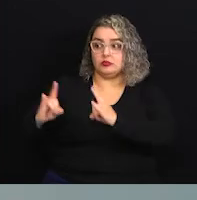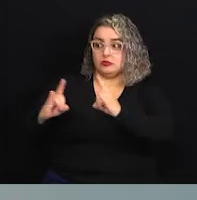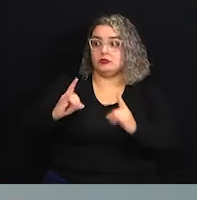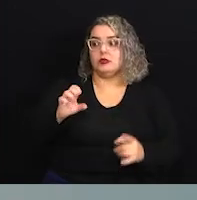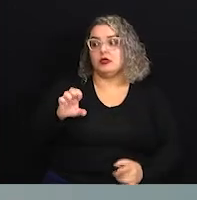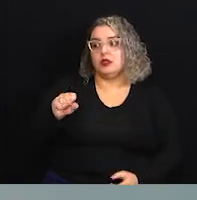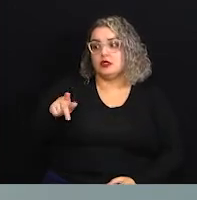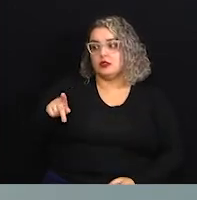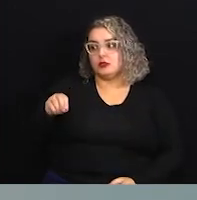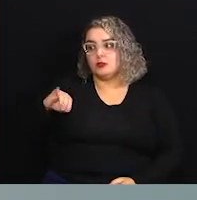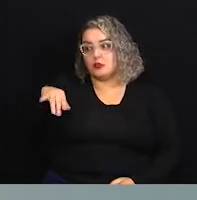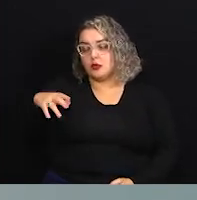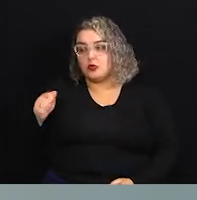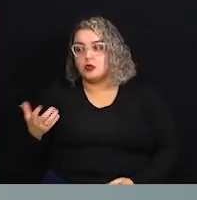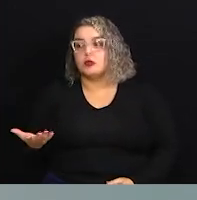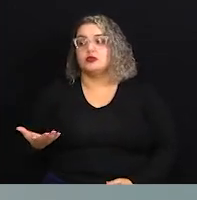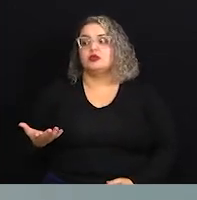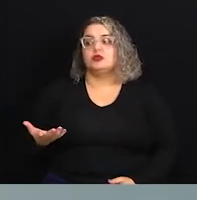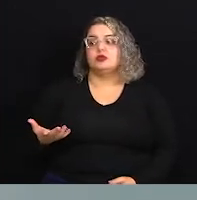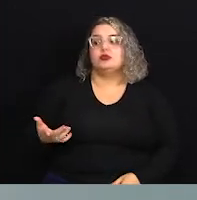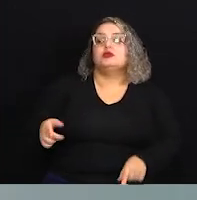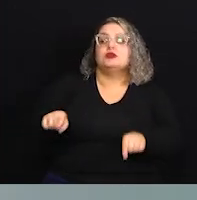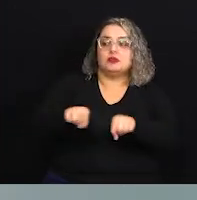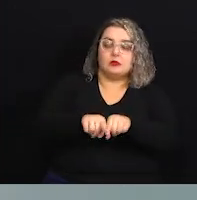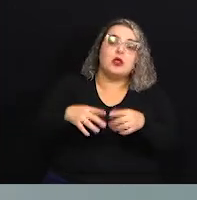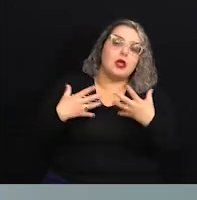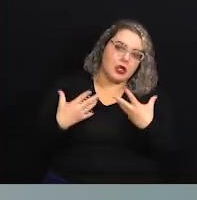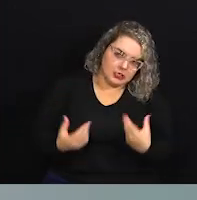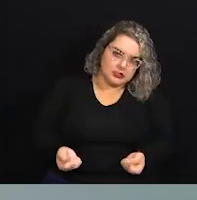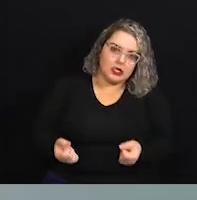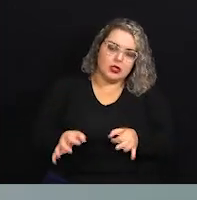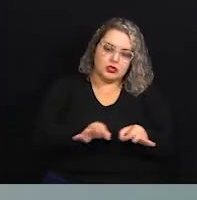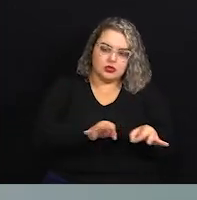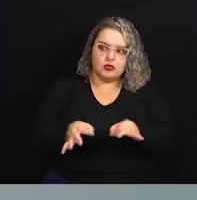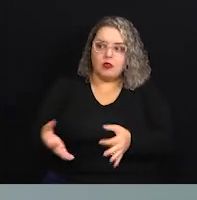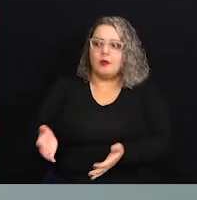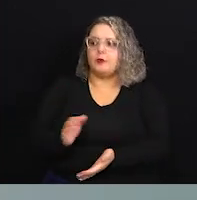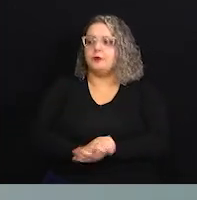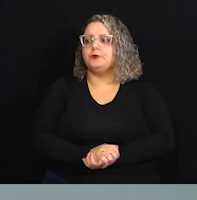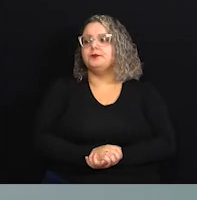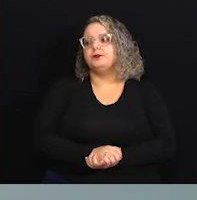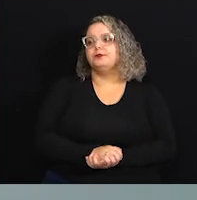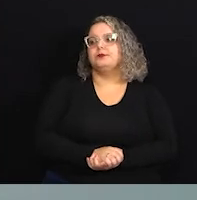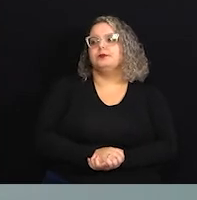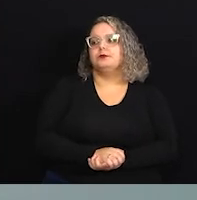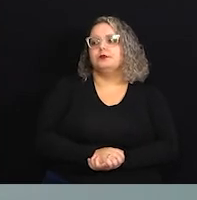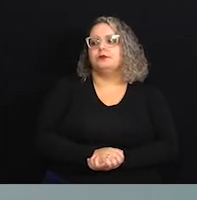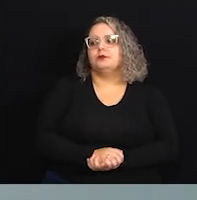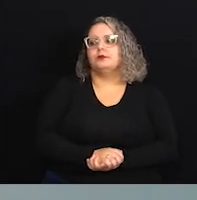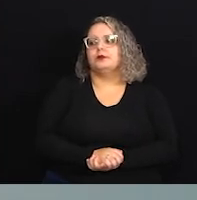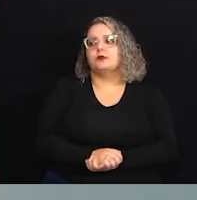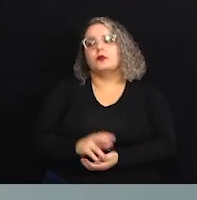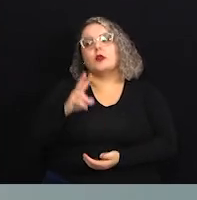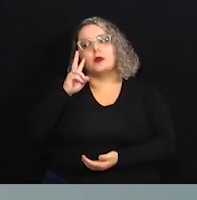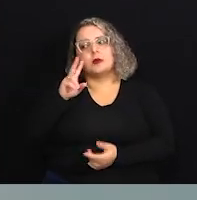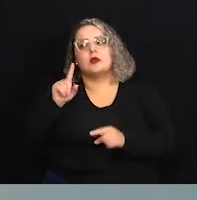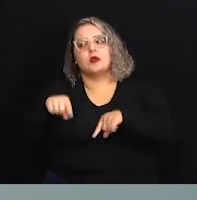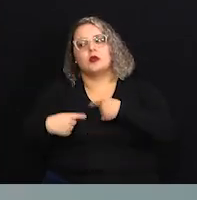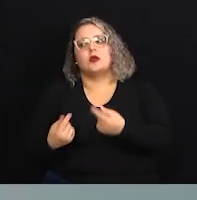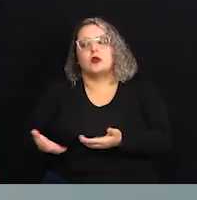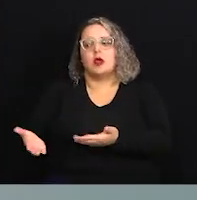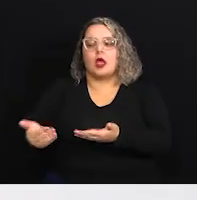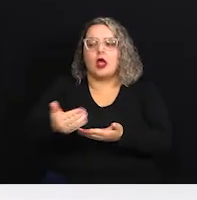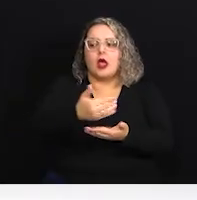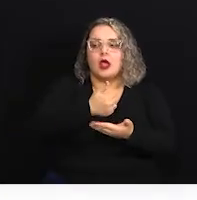de esponjas, dos instrumentos de escrita, que também são aceitos nos nossos programas. Mas aí você vê que eles